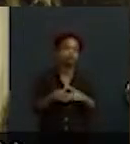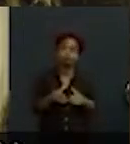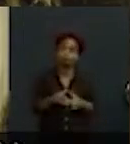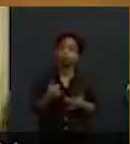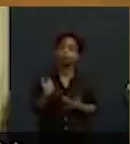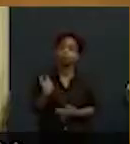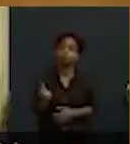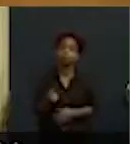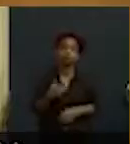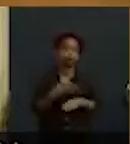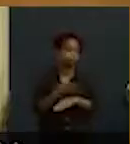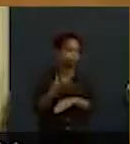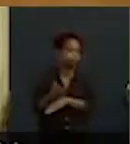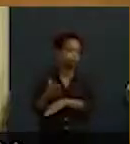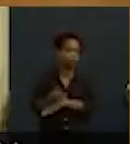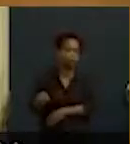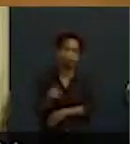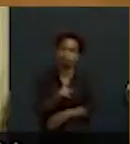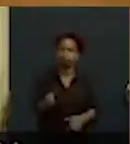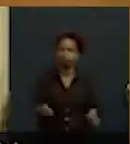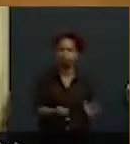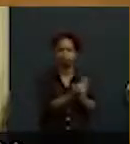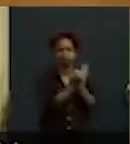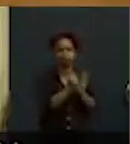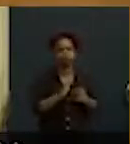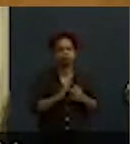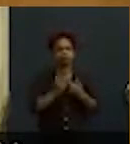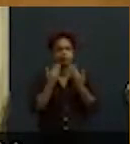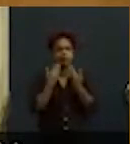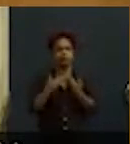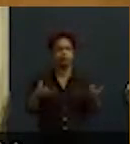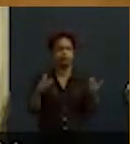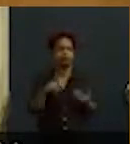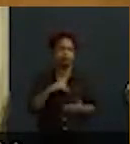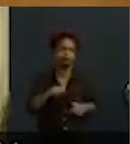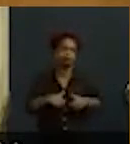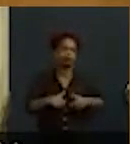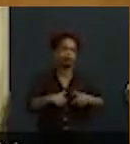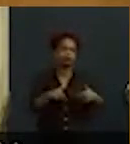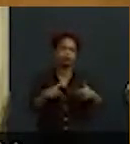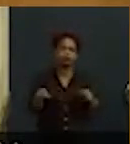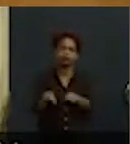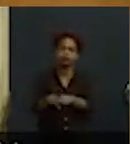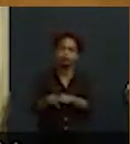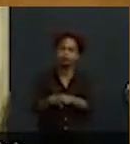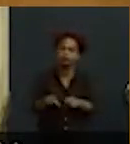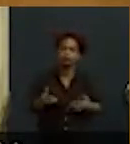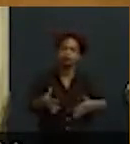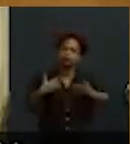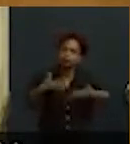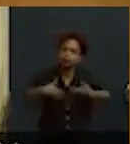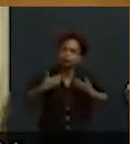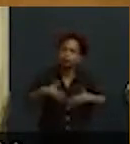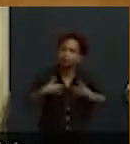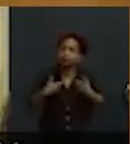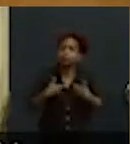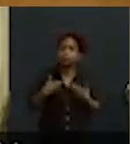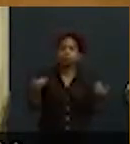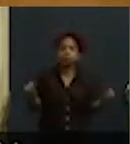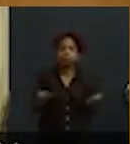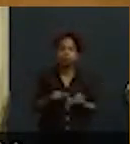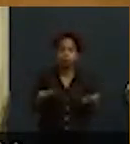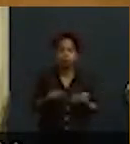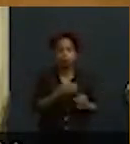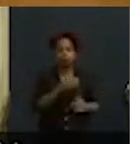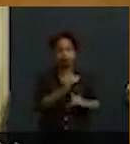Por onde passou, deixou marcas do seu empenho e da sua intensa dedicação para o